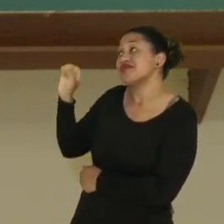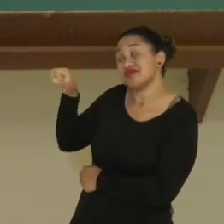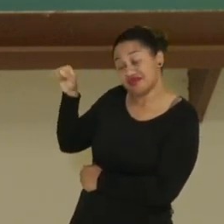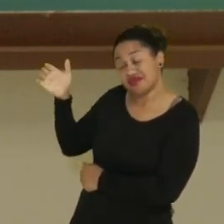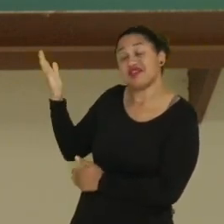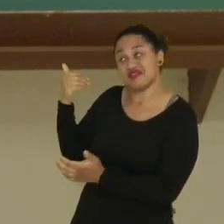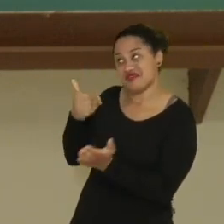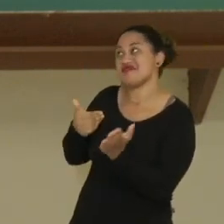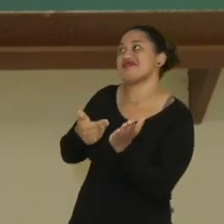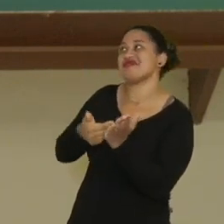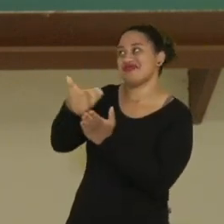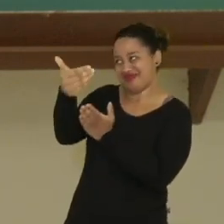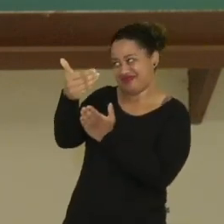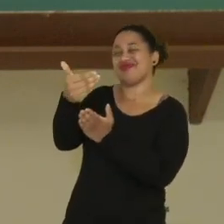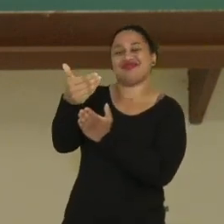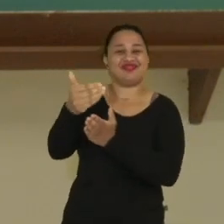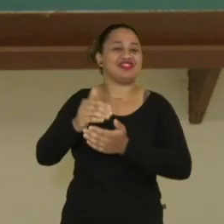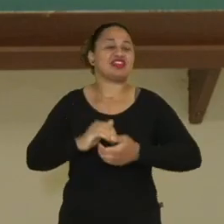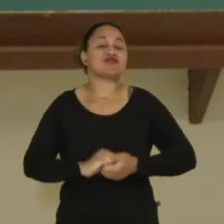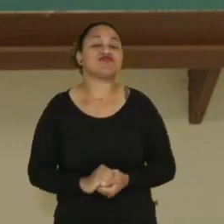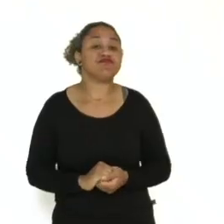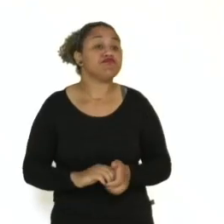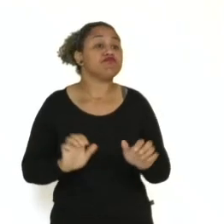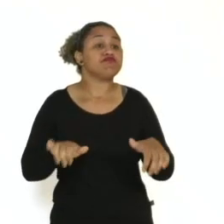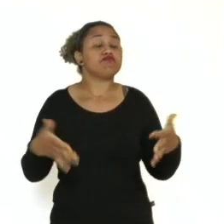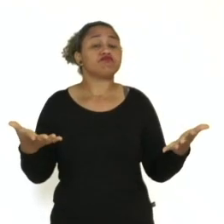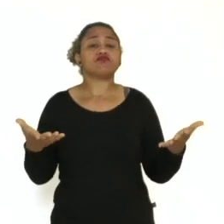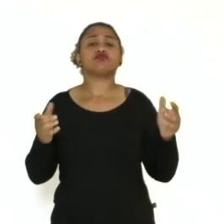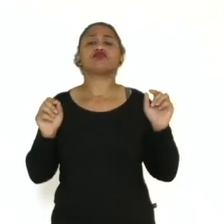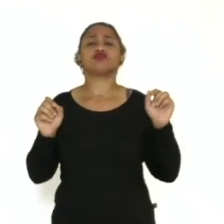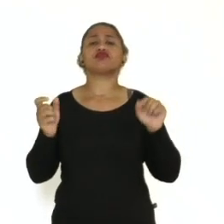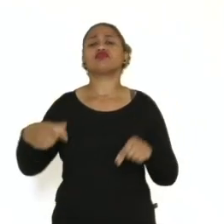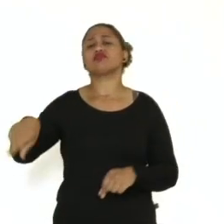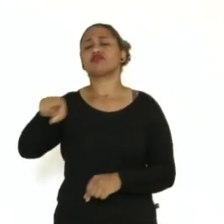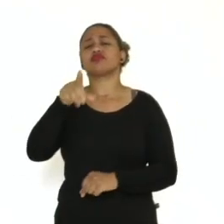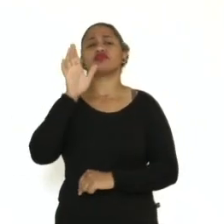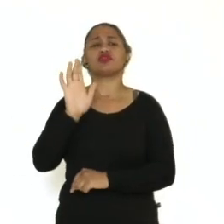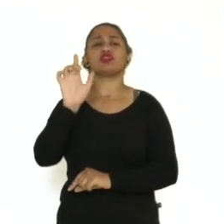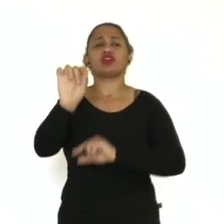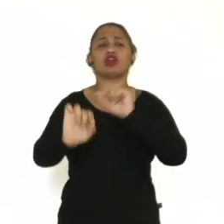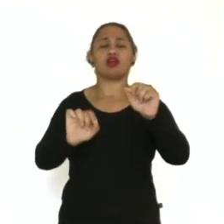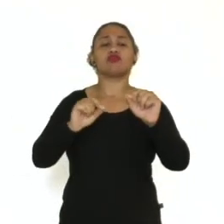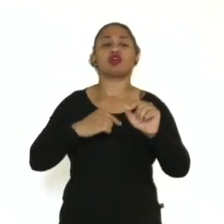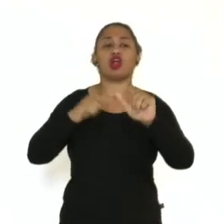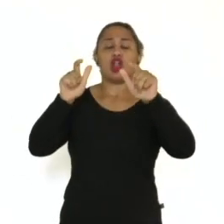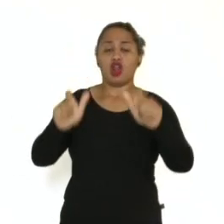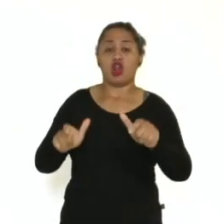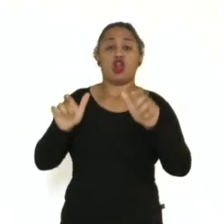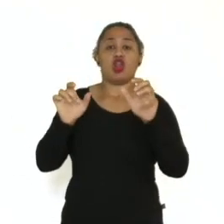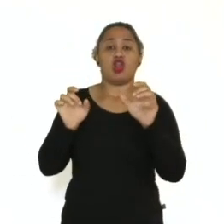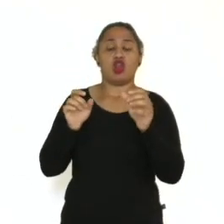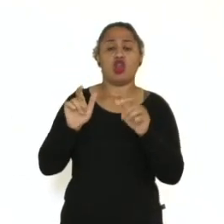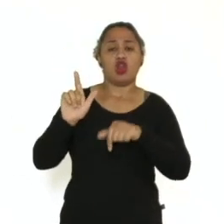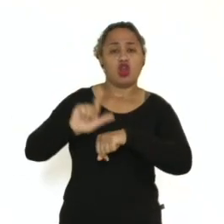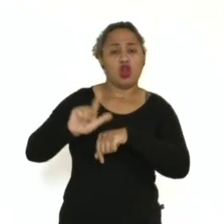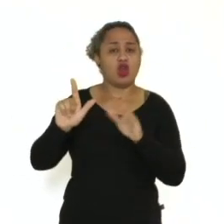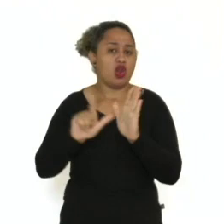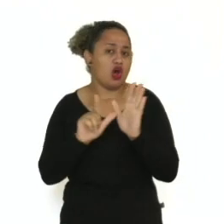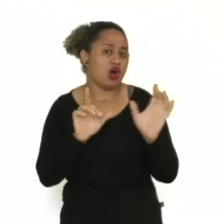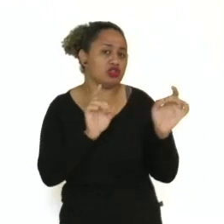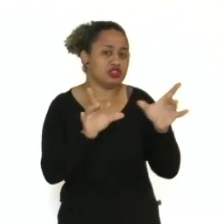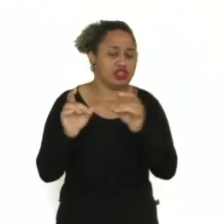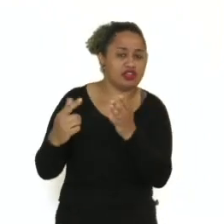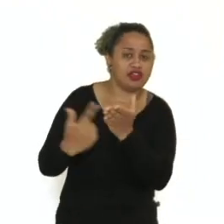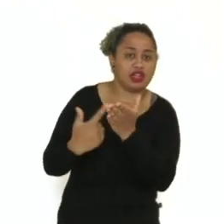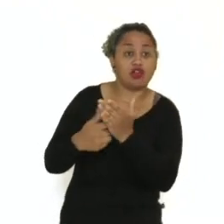editorial? Editorial na tela! Vamos lá! Você já esteve numa livraria ou biblioteca? Um